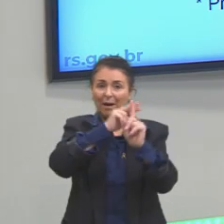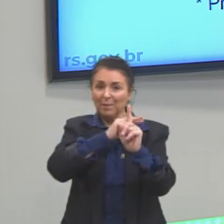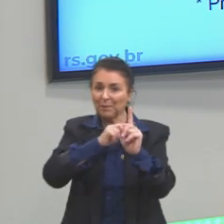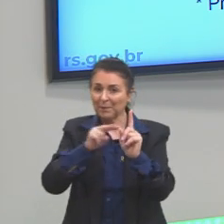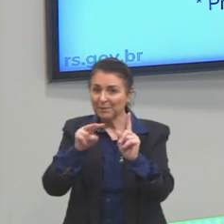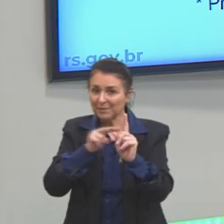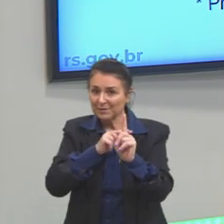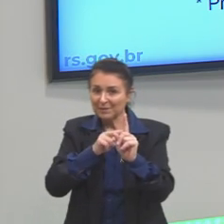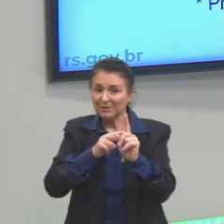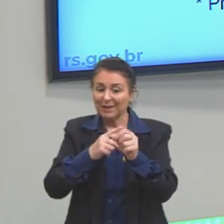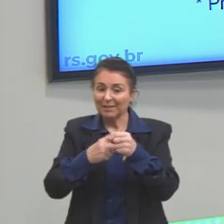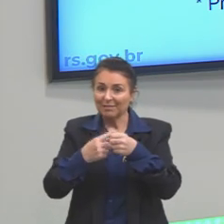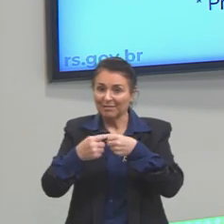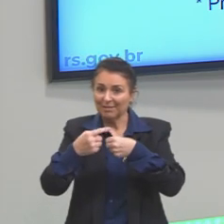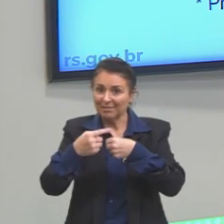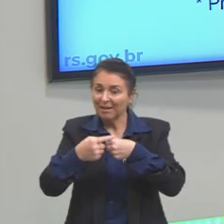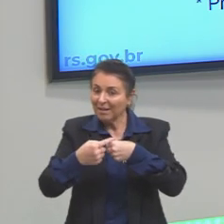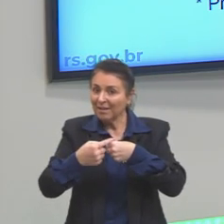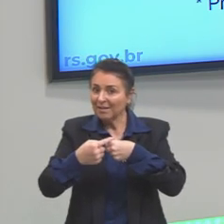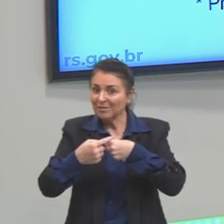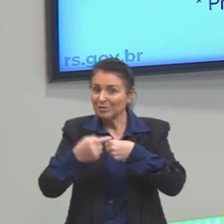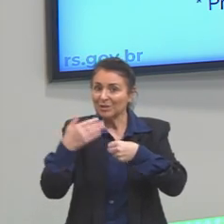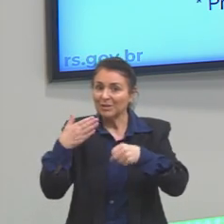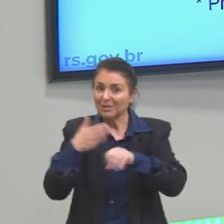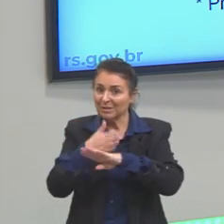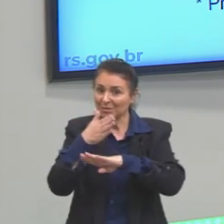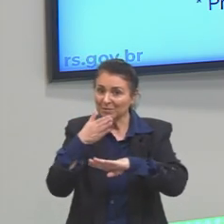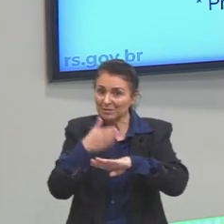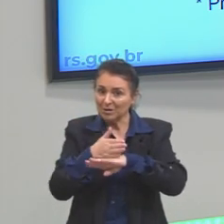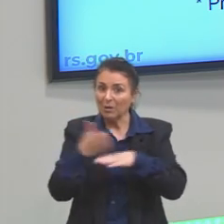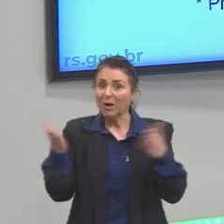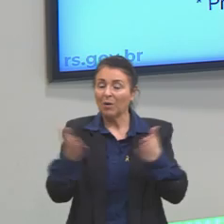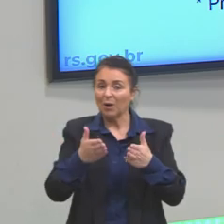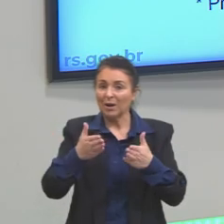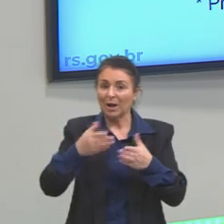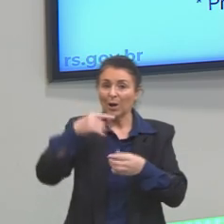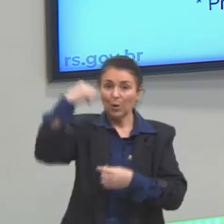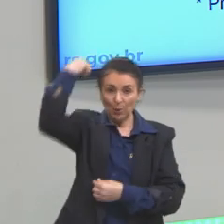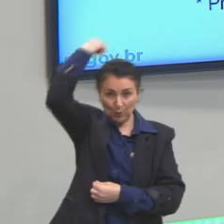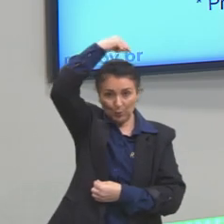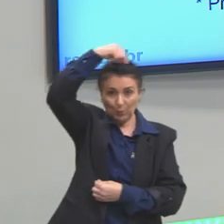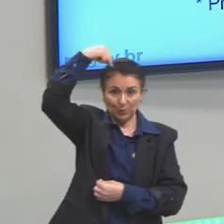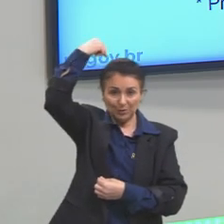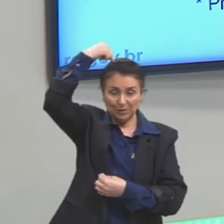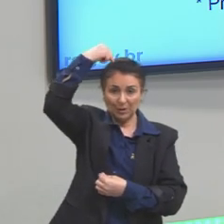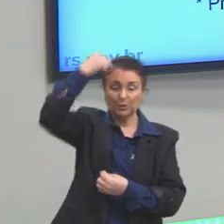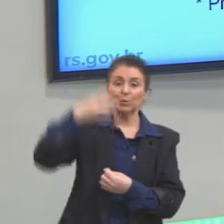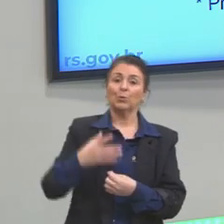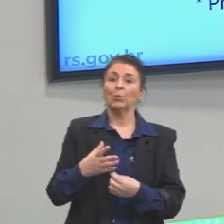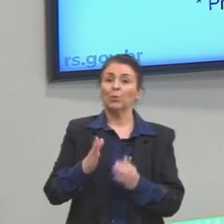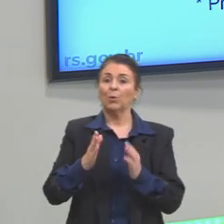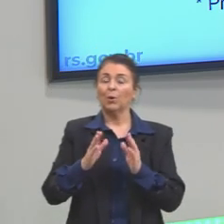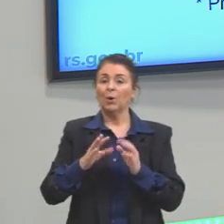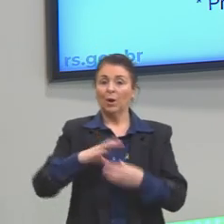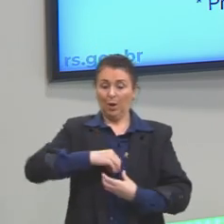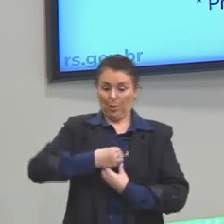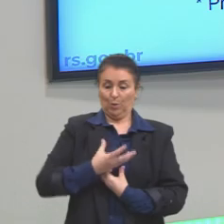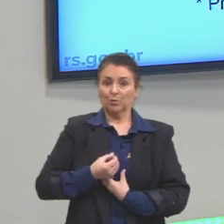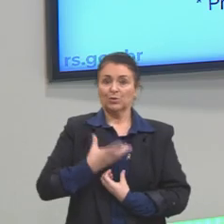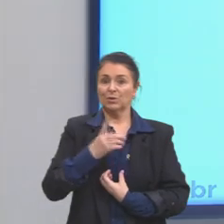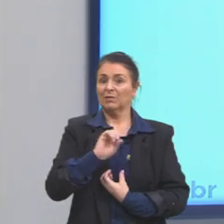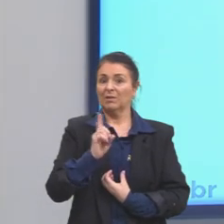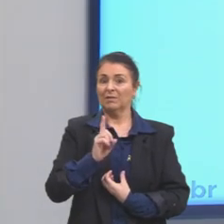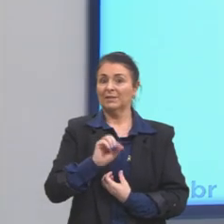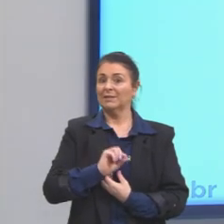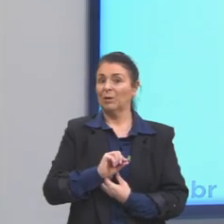grega era Nápoles na cidade né agora para os para o Santo Agostinho tem muita essa pegada individualista tem uma coisa